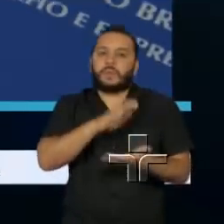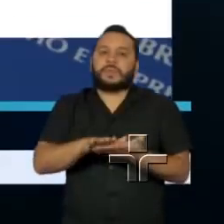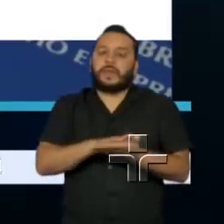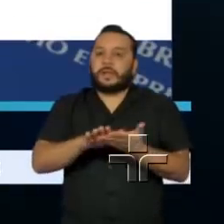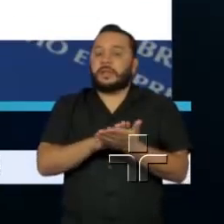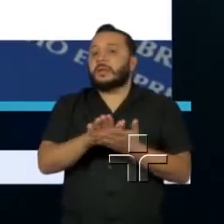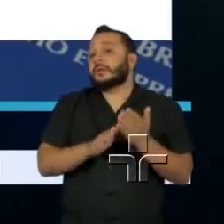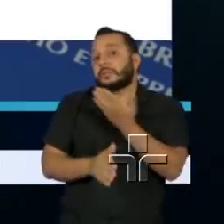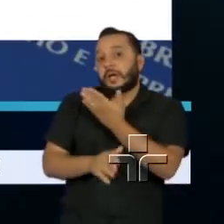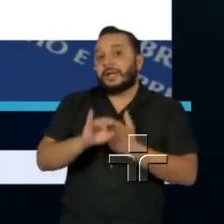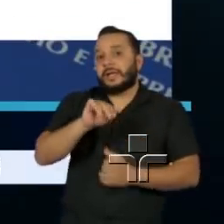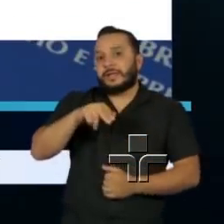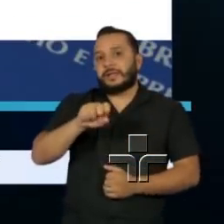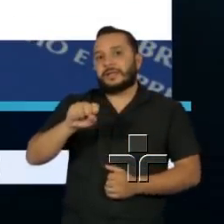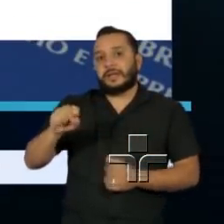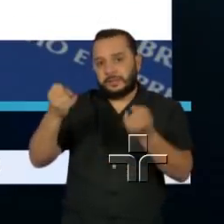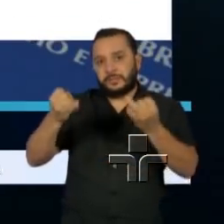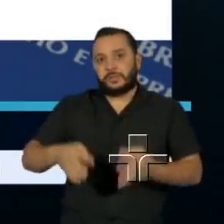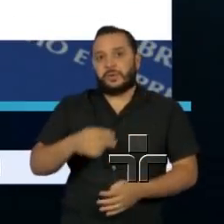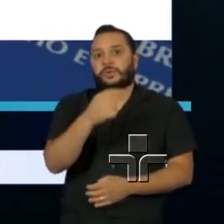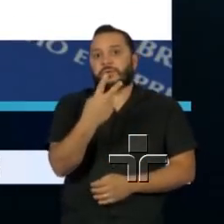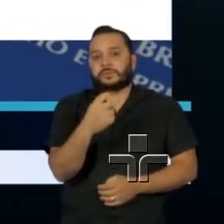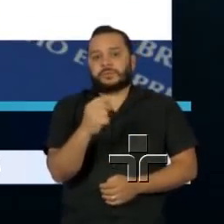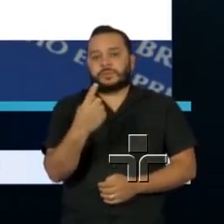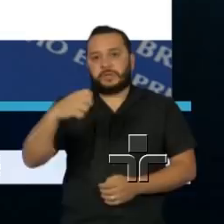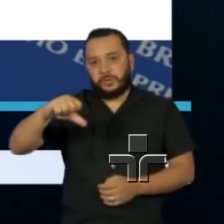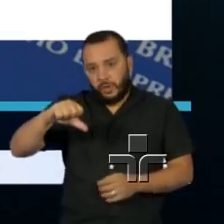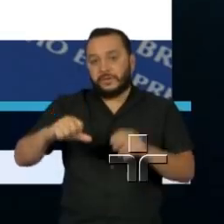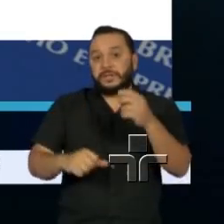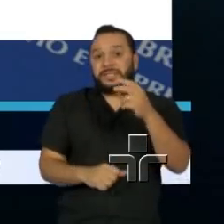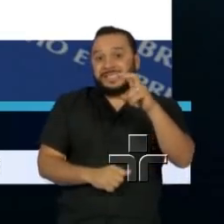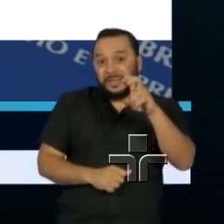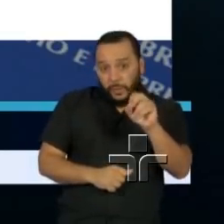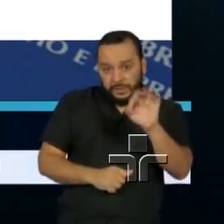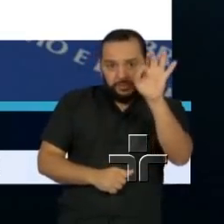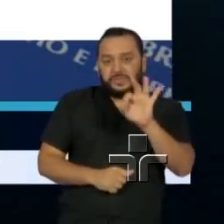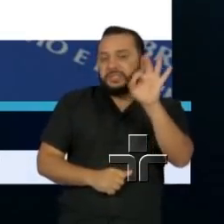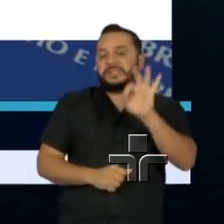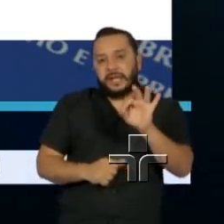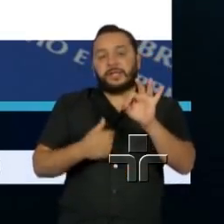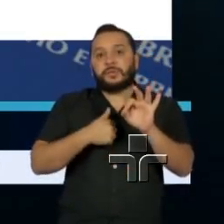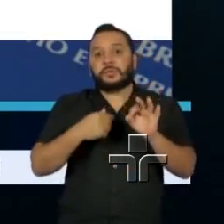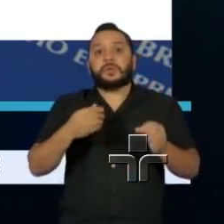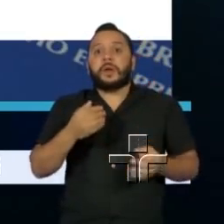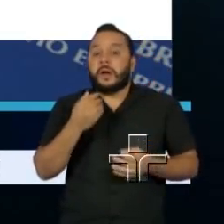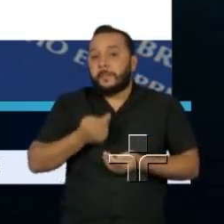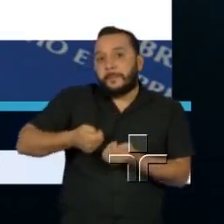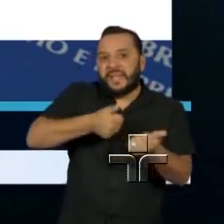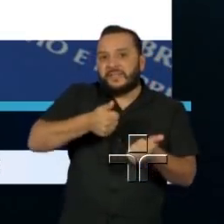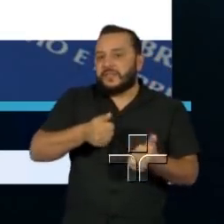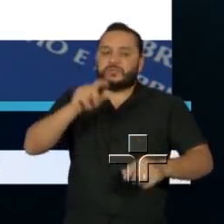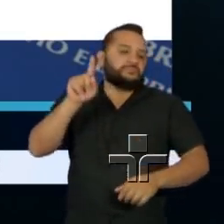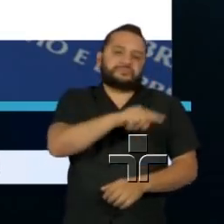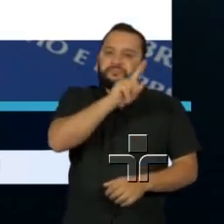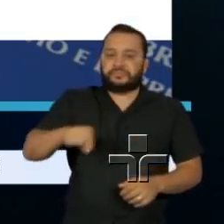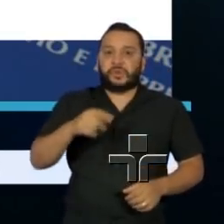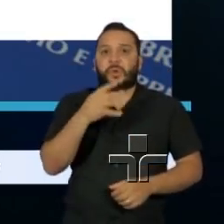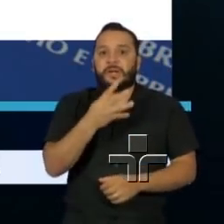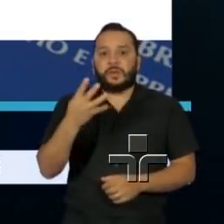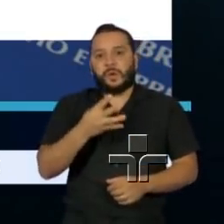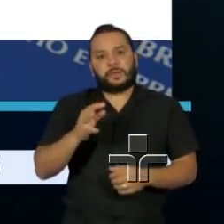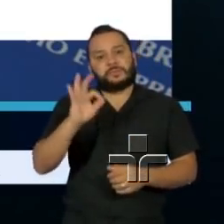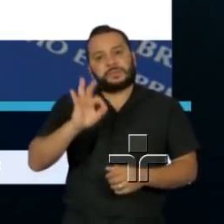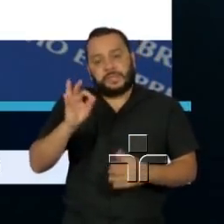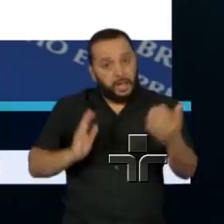o Instituto, em 2019, mais da metade dos benefícios foram recusados, 44% foram aprovados.